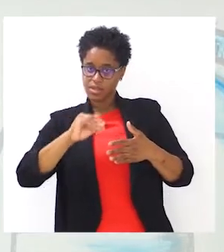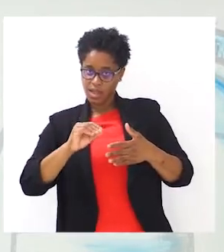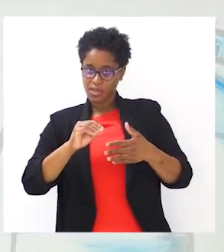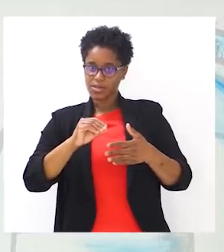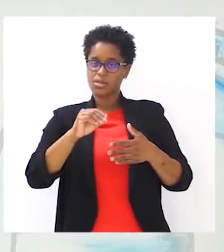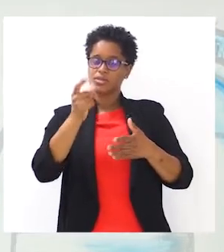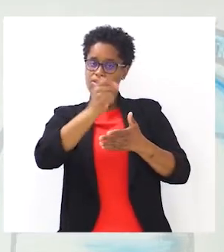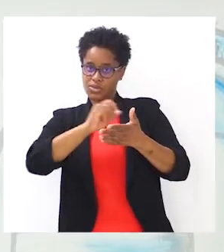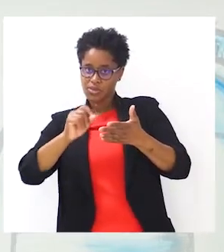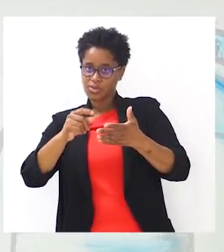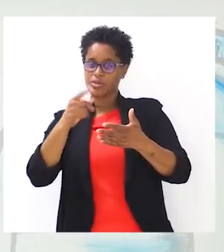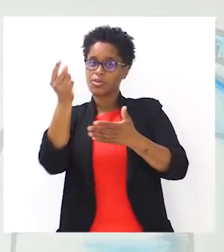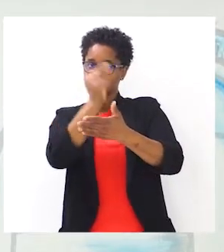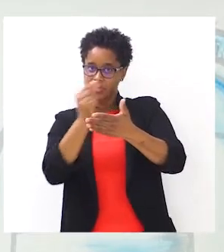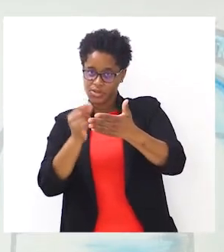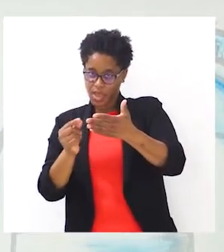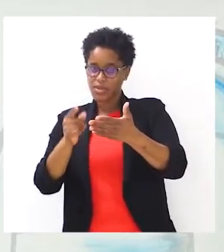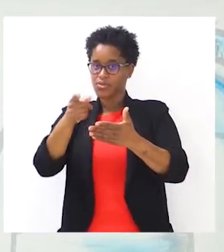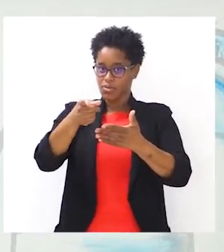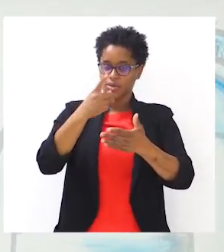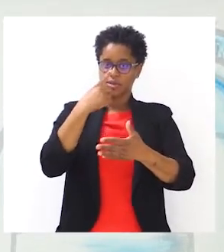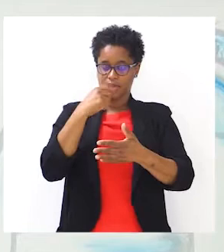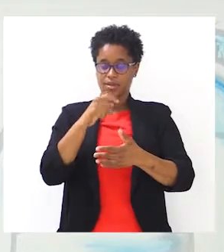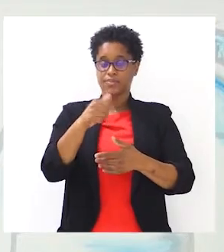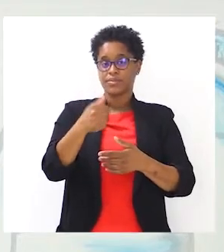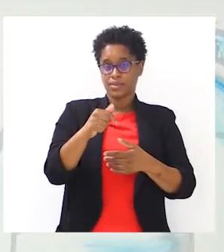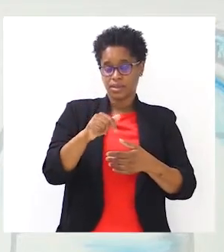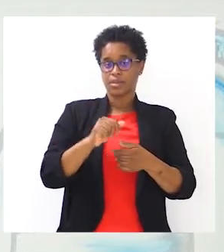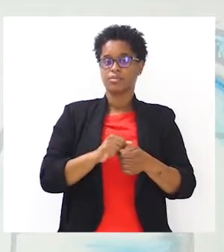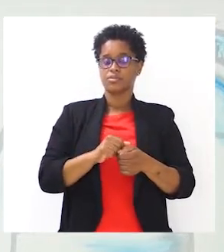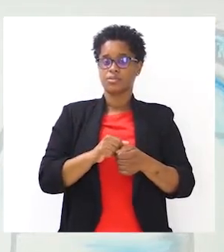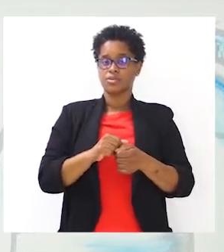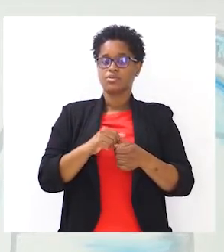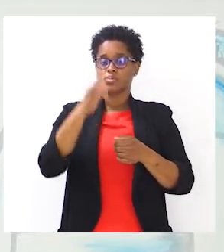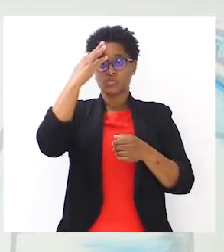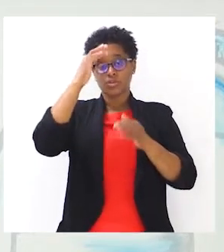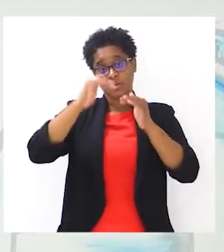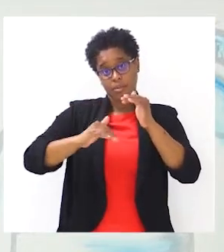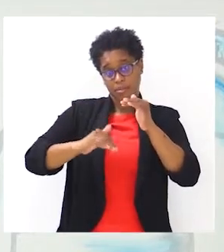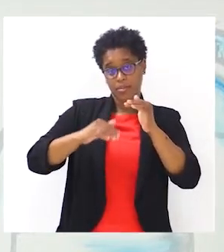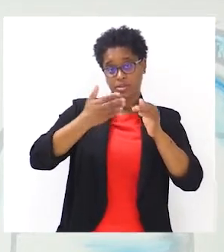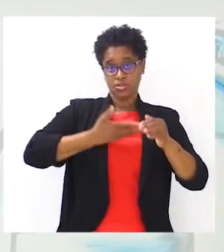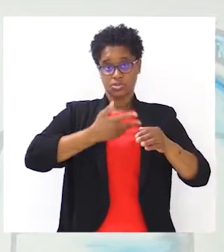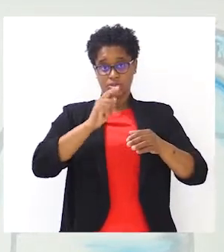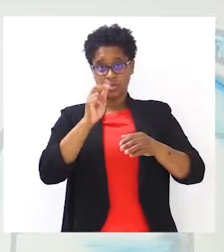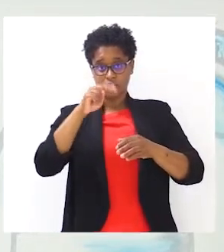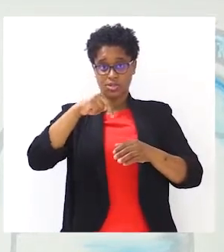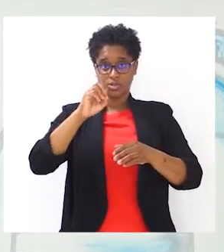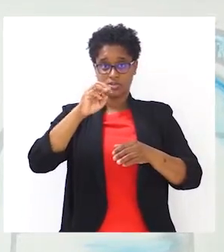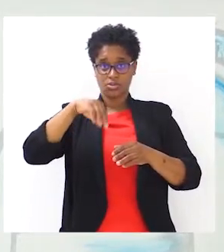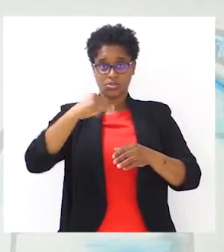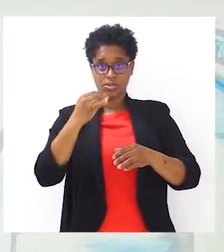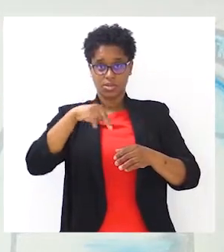de desenho. Através do desenho, temos o denominador, as partes em que o inteiro